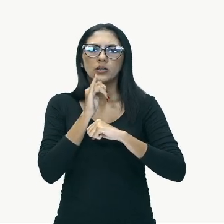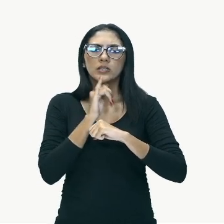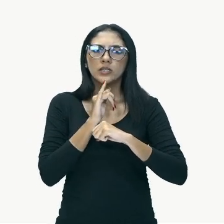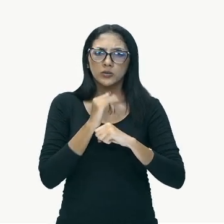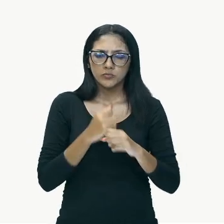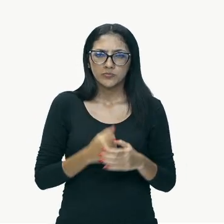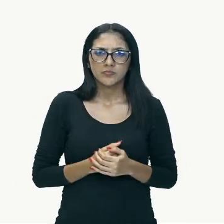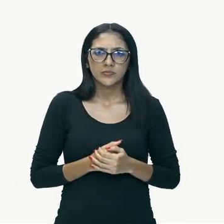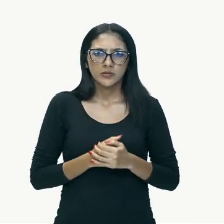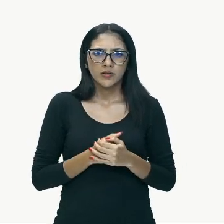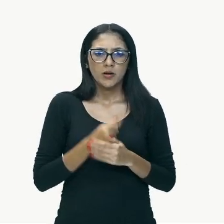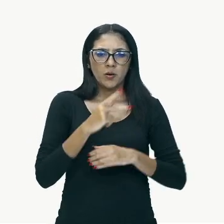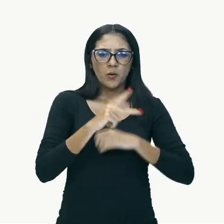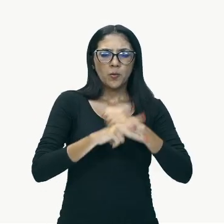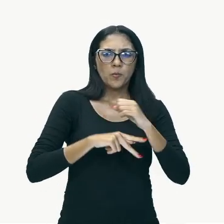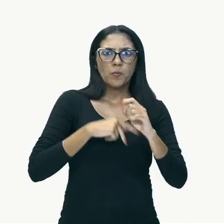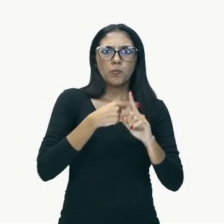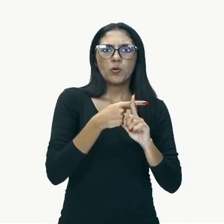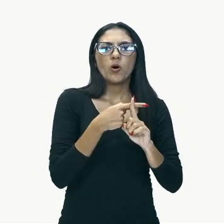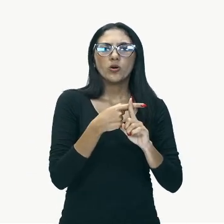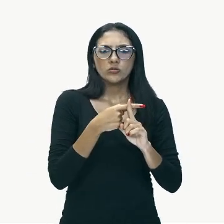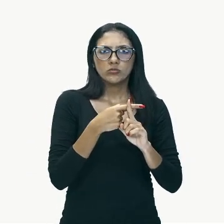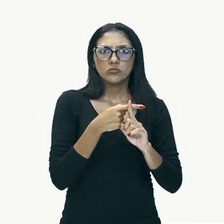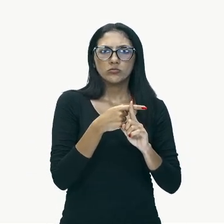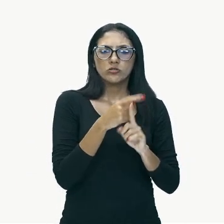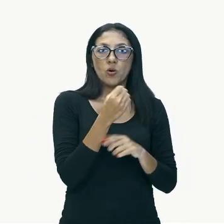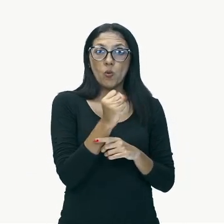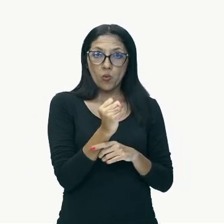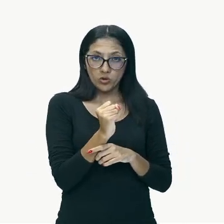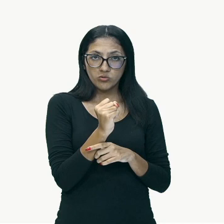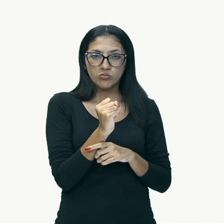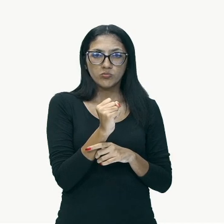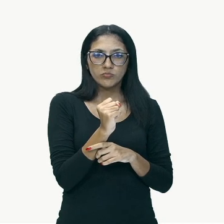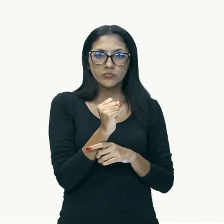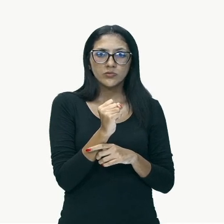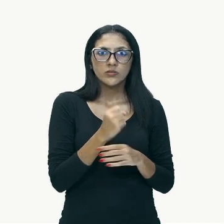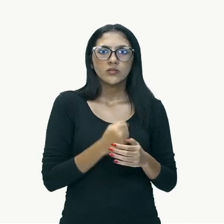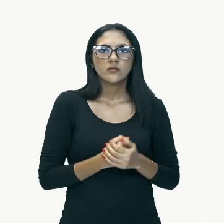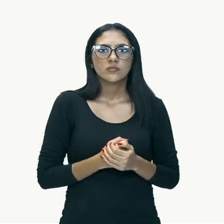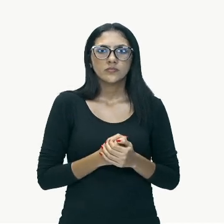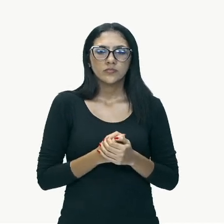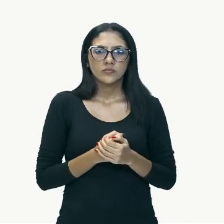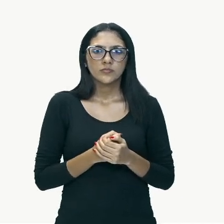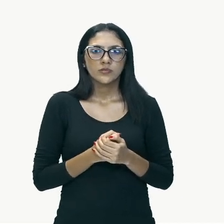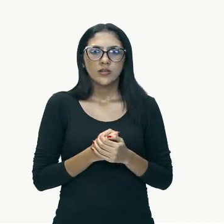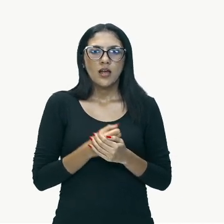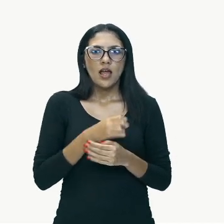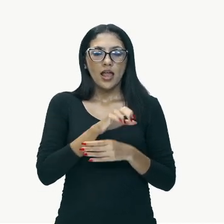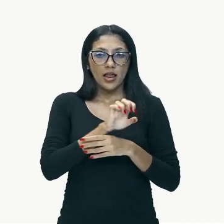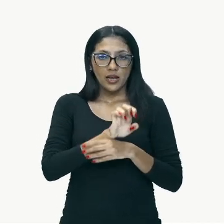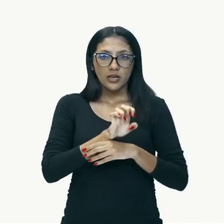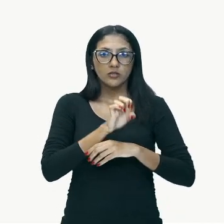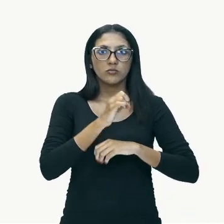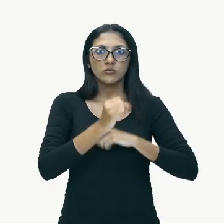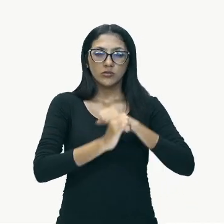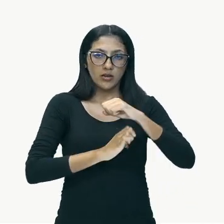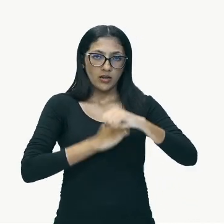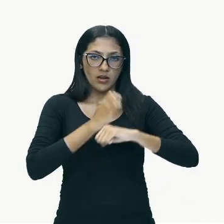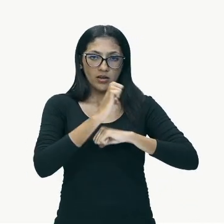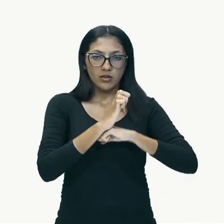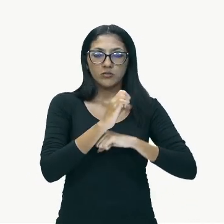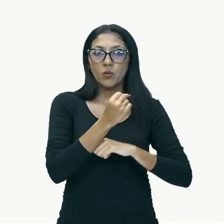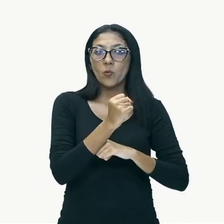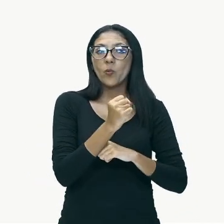temos também os elétrons igual a 8. Porque o número atômico aqui, que é a quantidade de prótons, vai